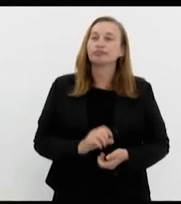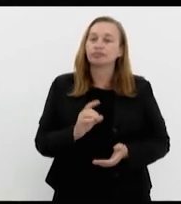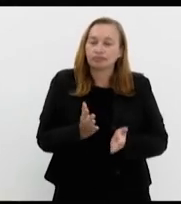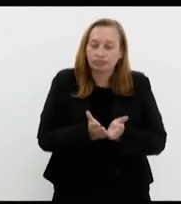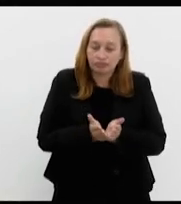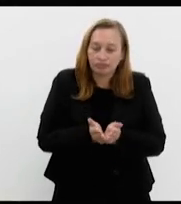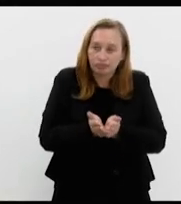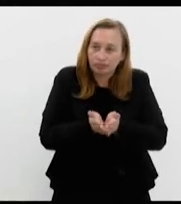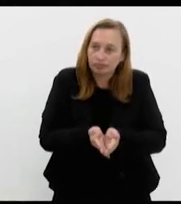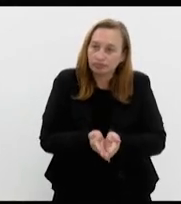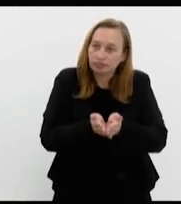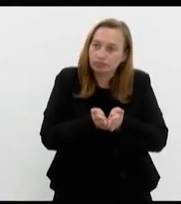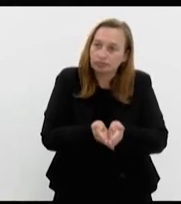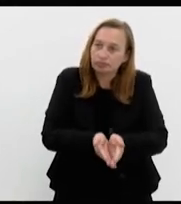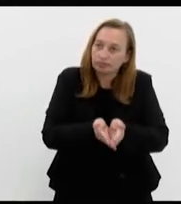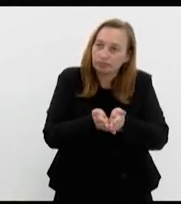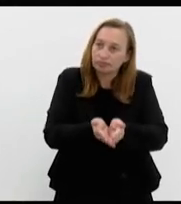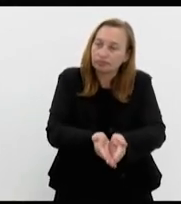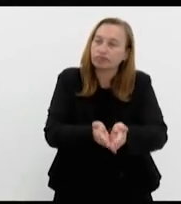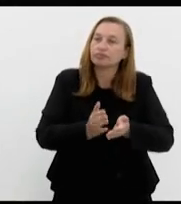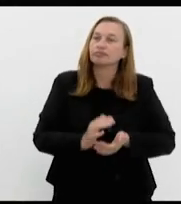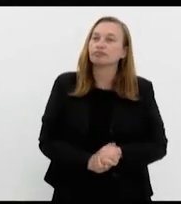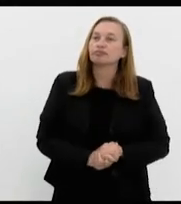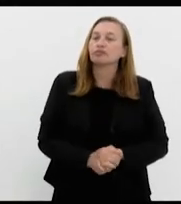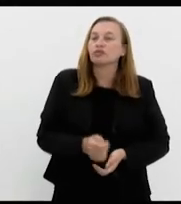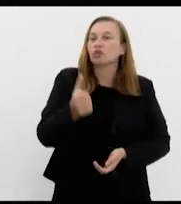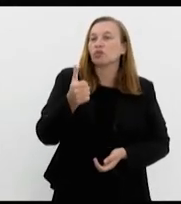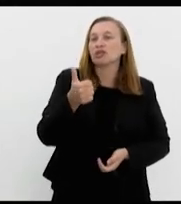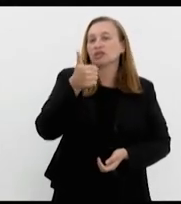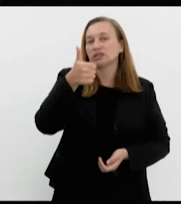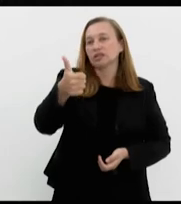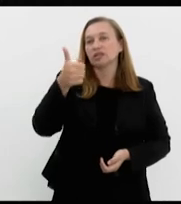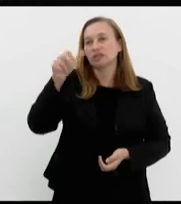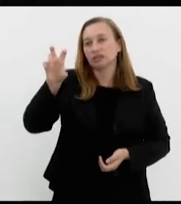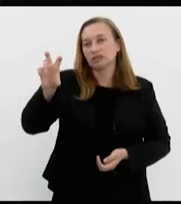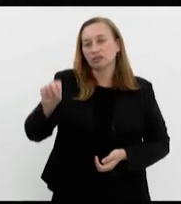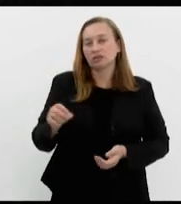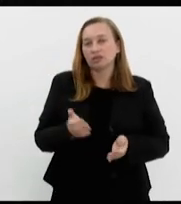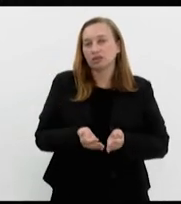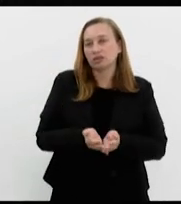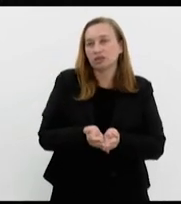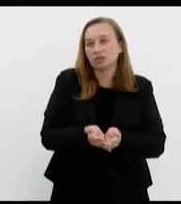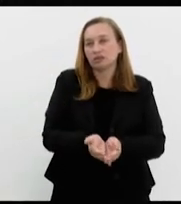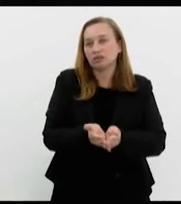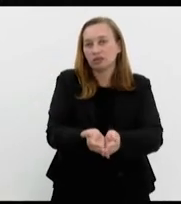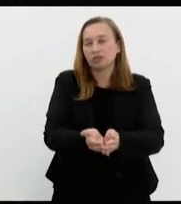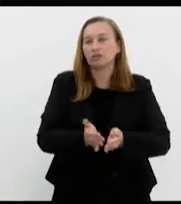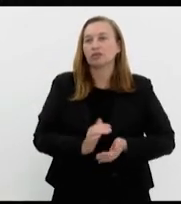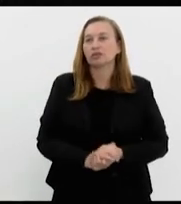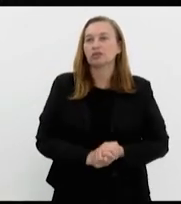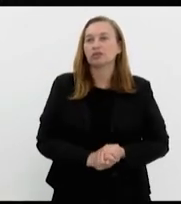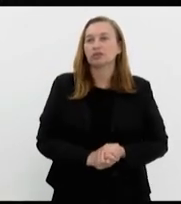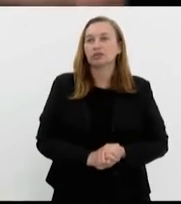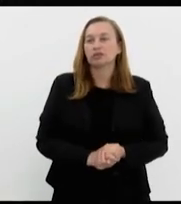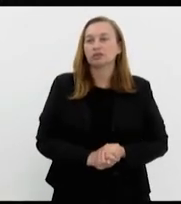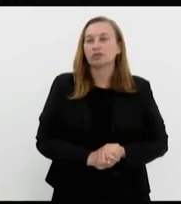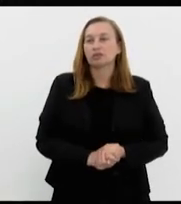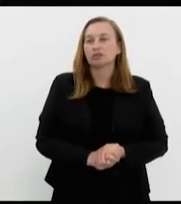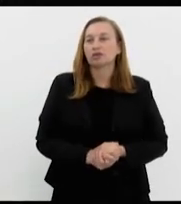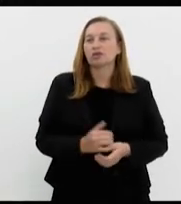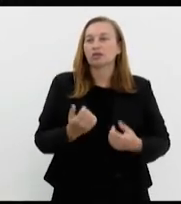navios, desmantelamento, a gente tem quase 150 navios para desmantelar